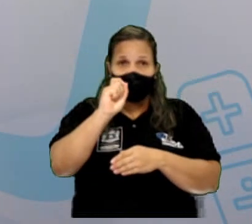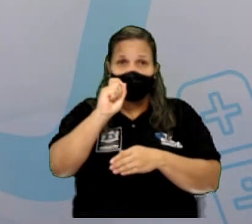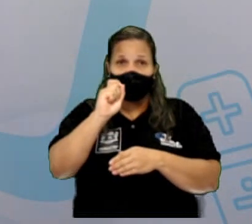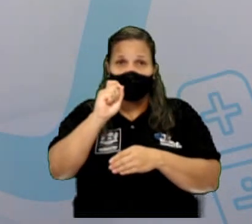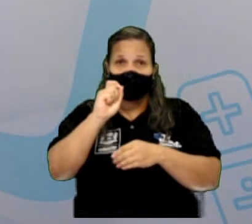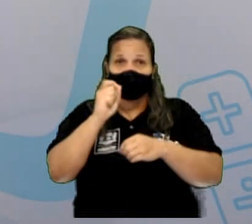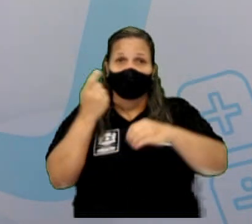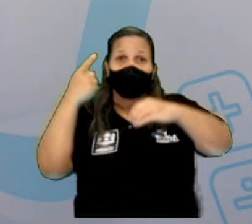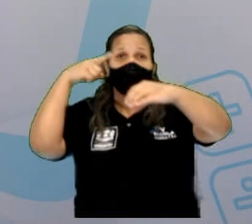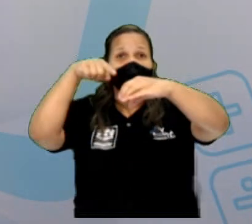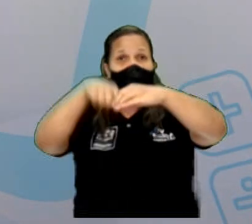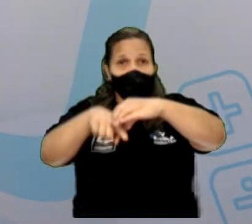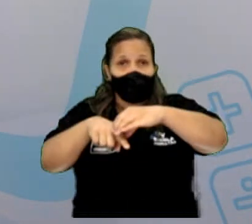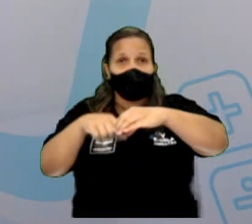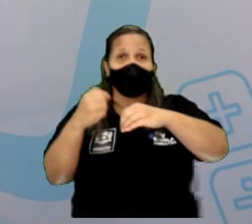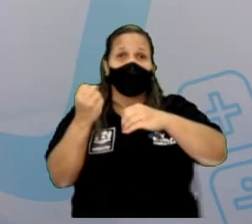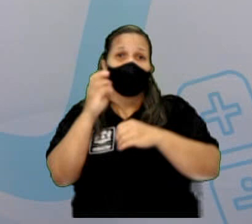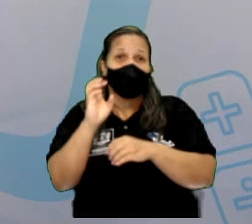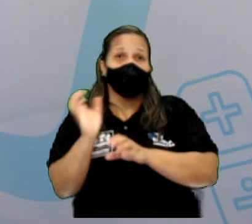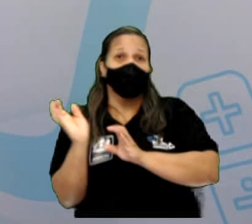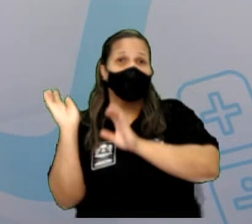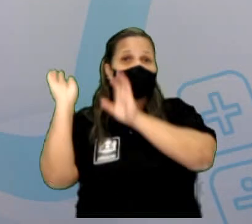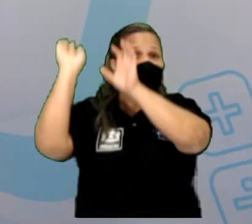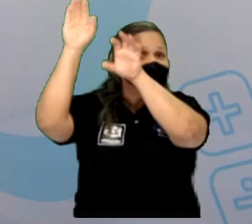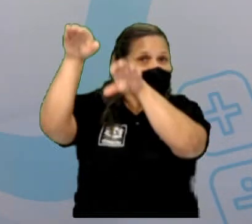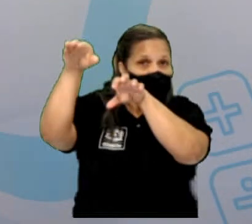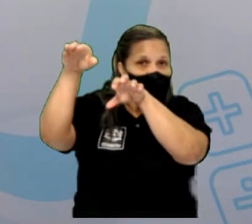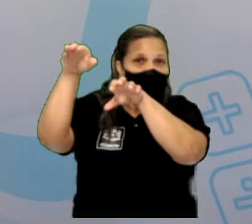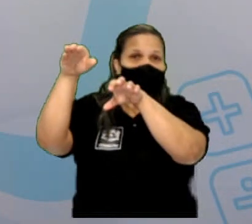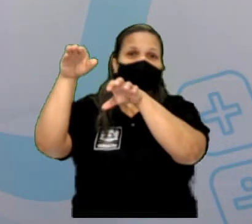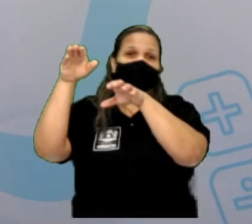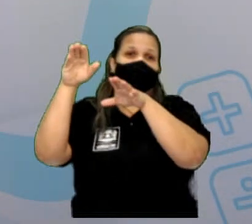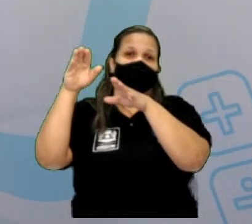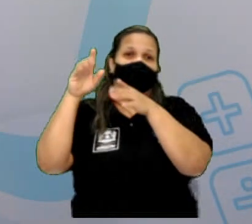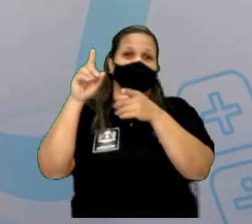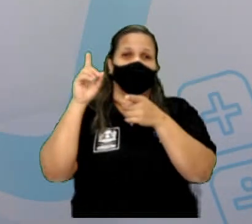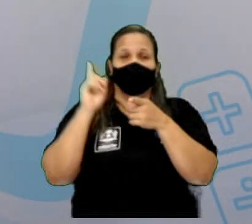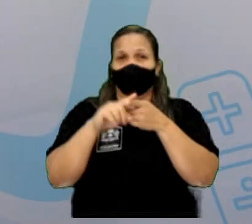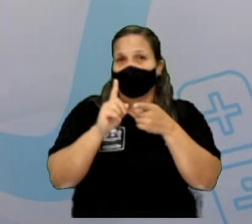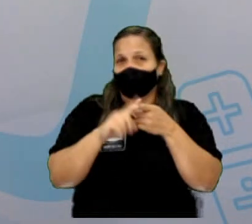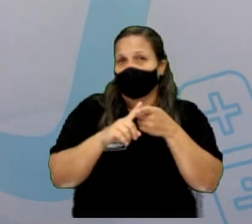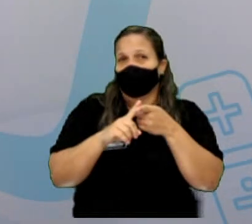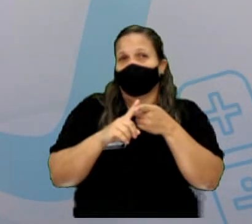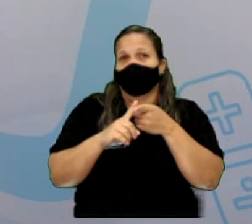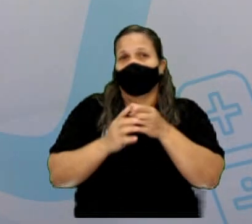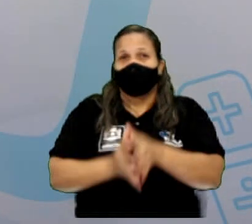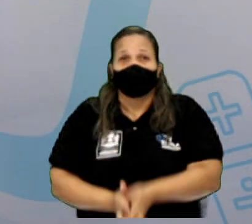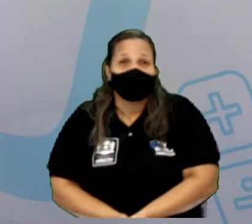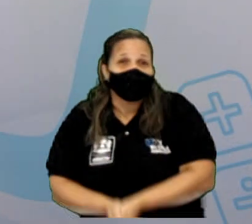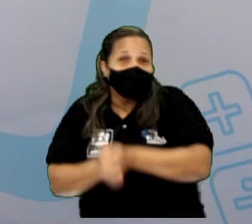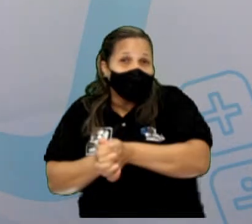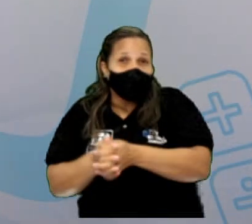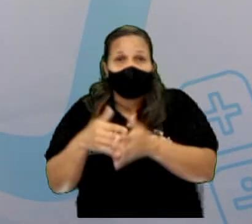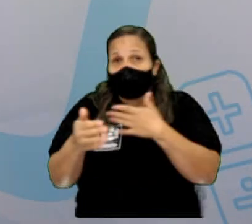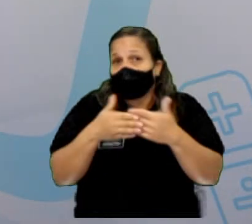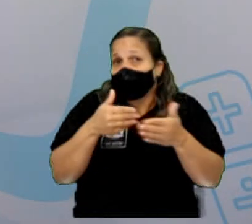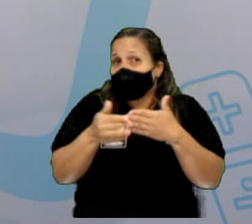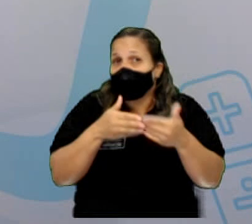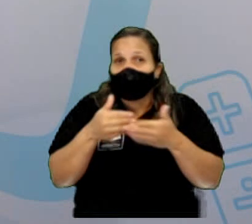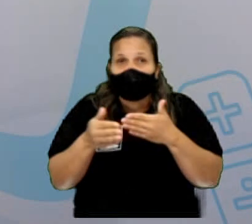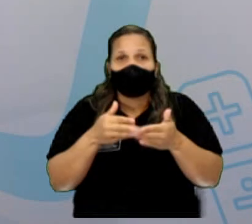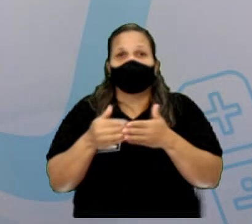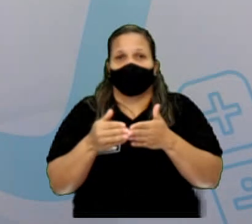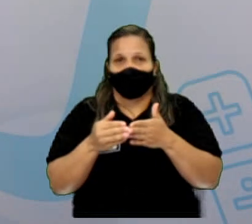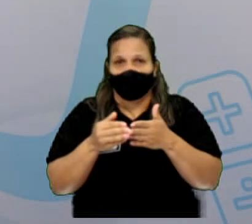por exemplo, o futebol, o basquete, o handebol, o futebol americano, o polo aquático, o rugby, certo? São